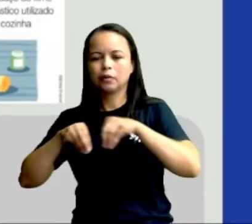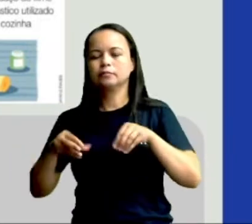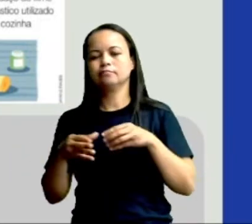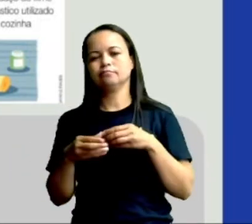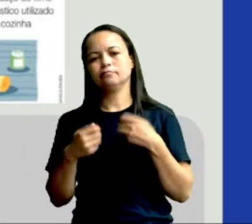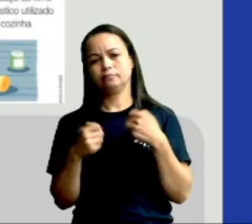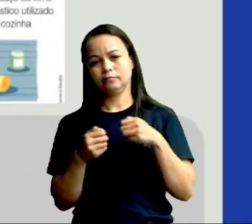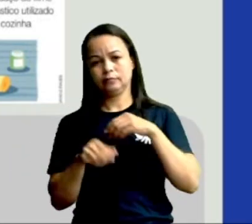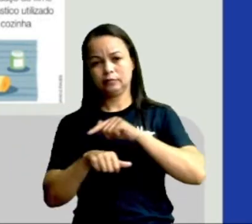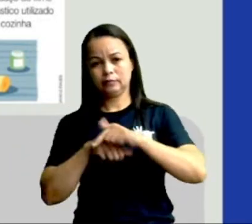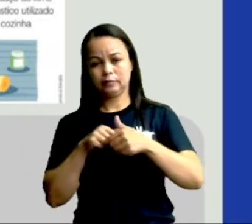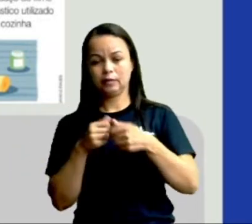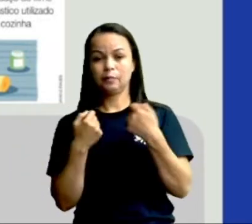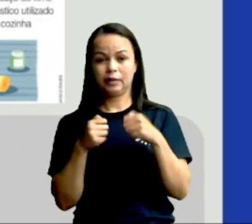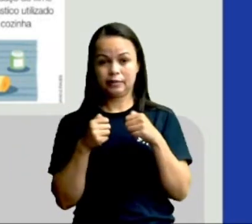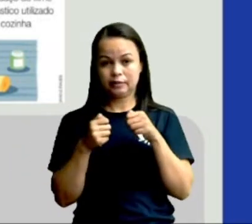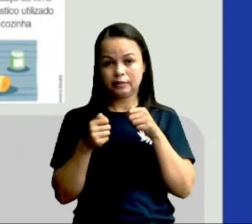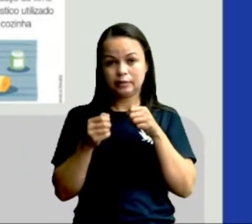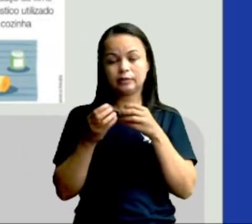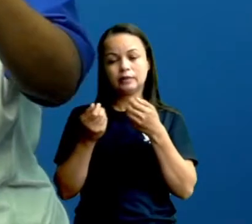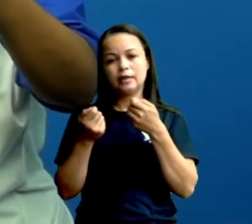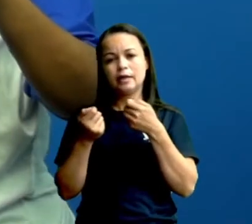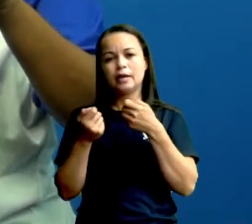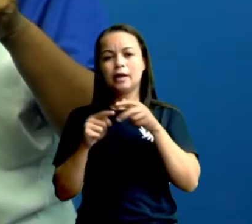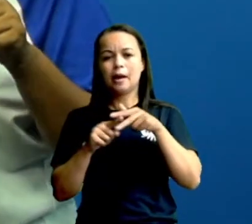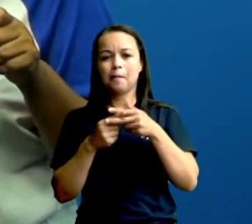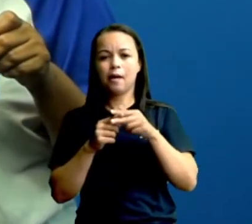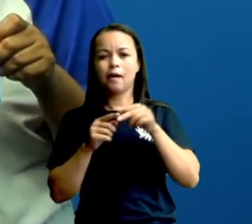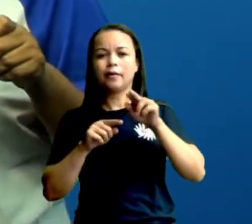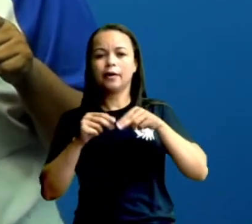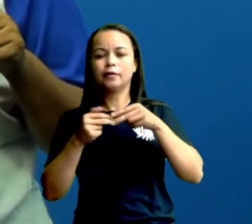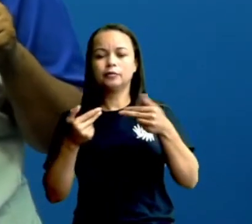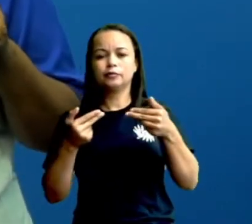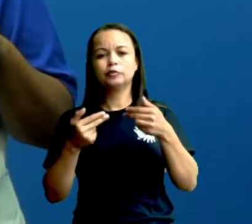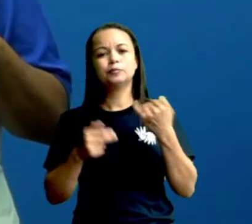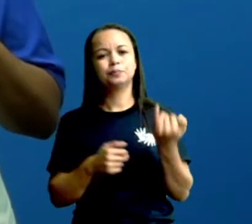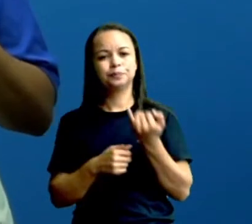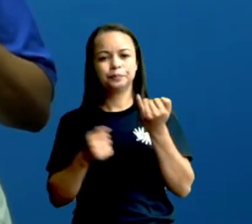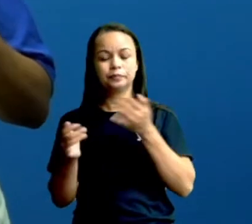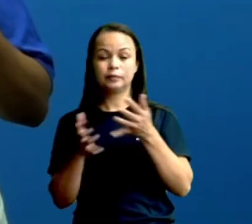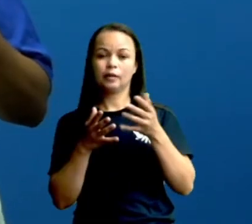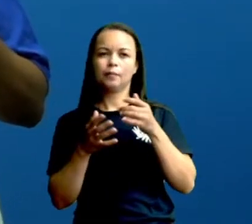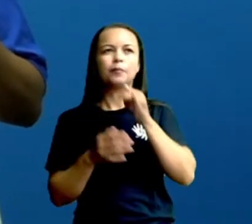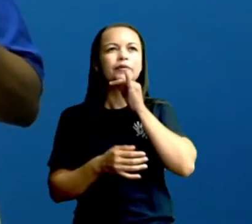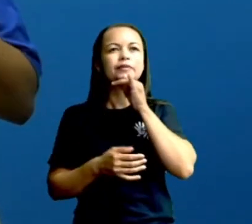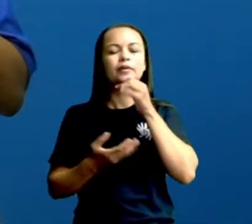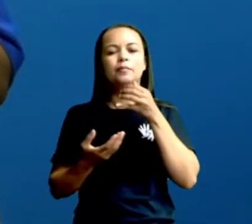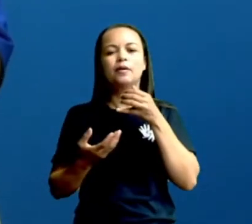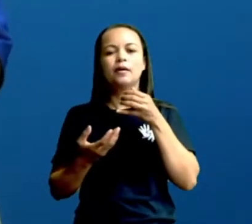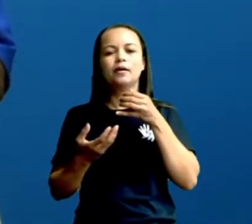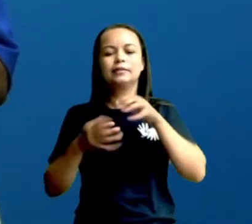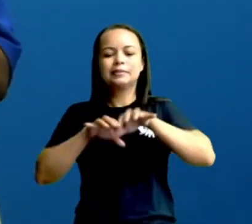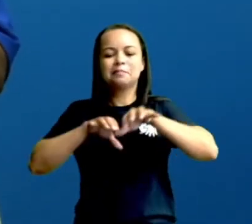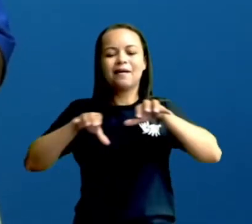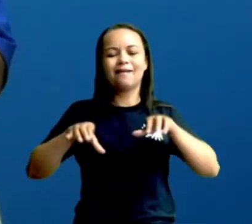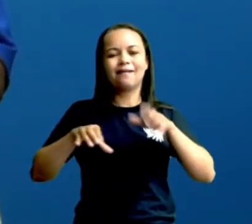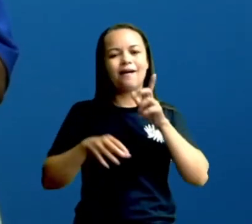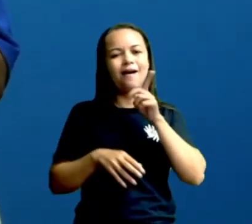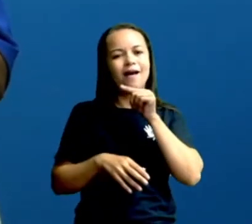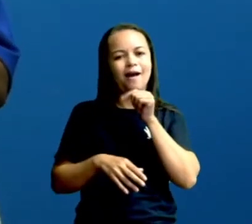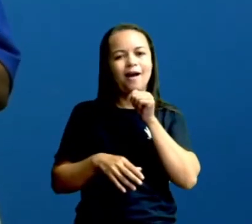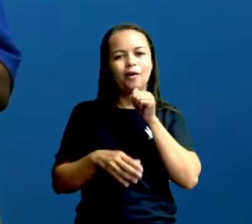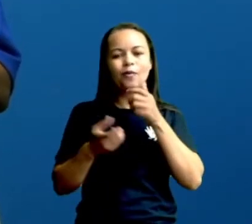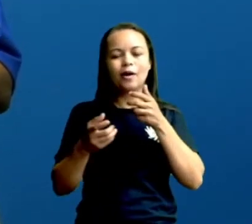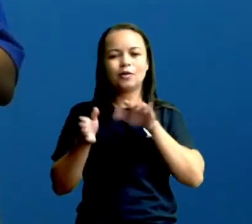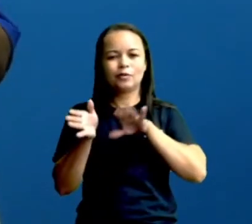é preciso de aparelho específico, tá certo? Como, por exemplo, para a gente separar a água e as sujeiras, né,